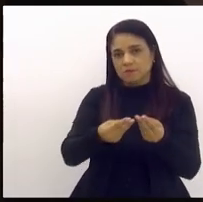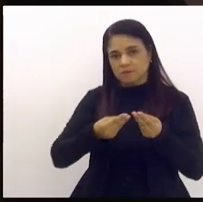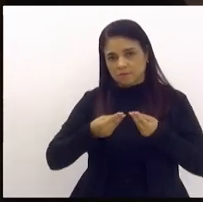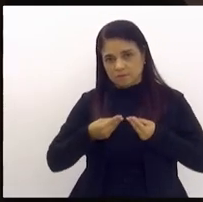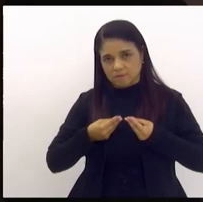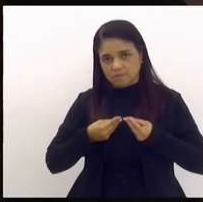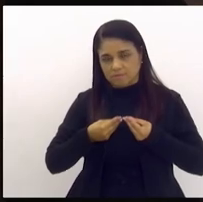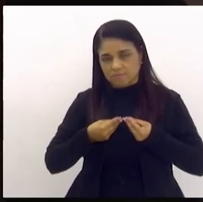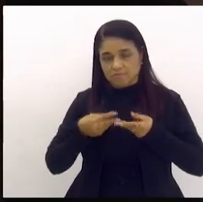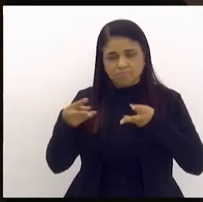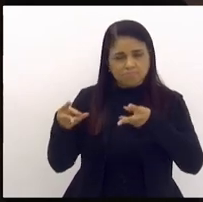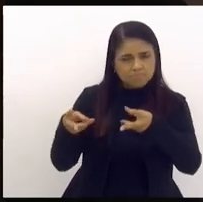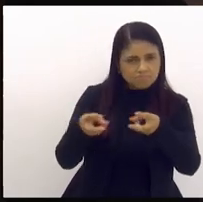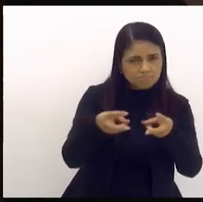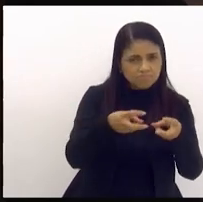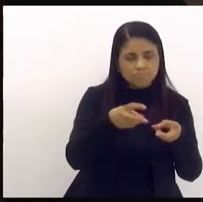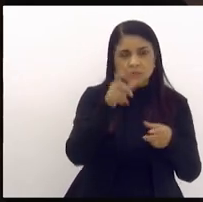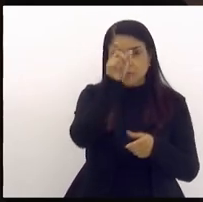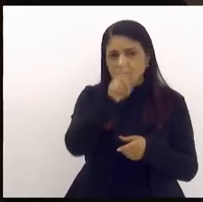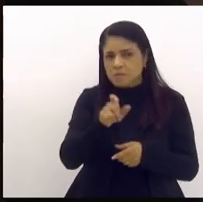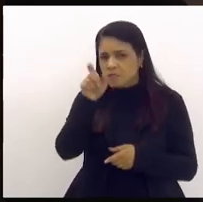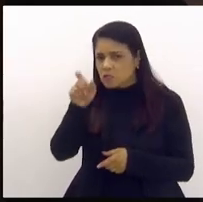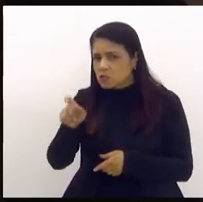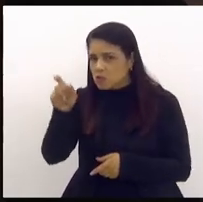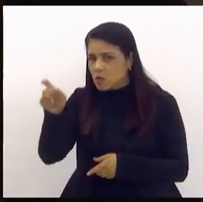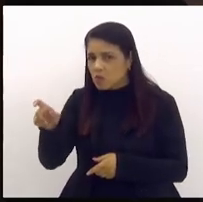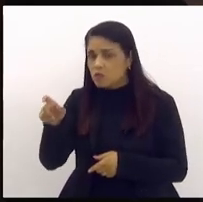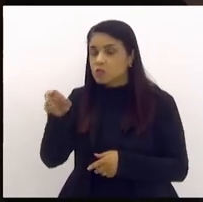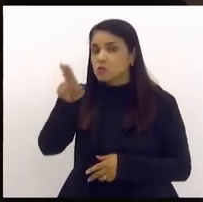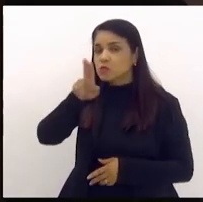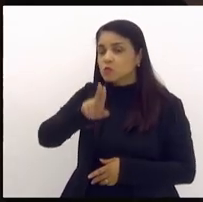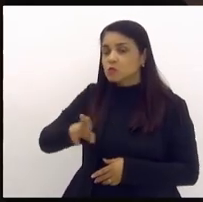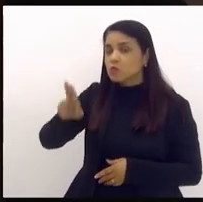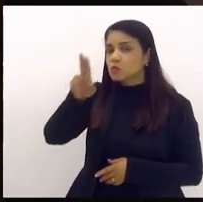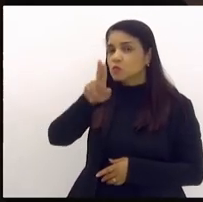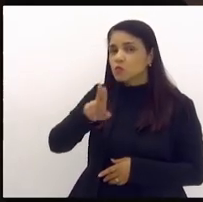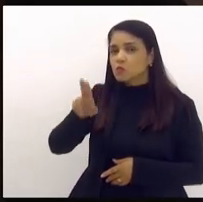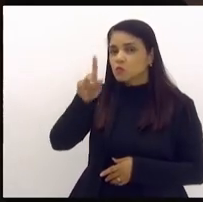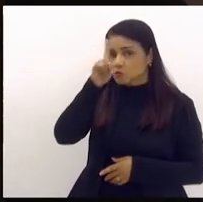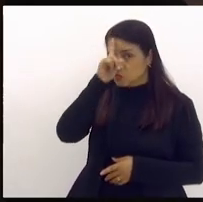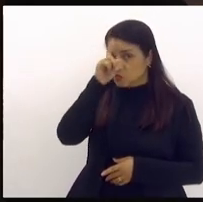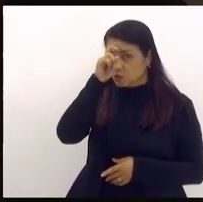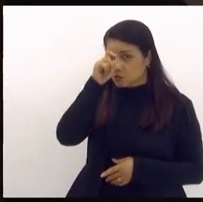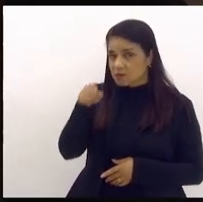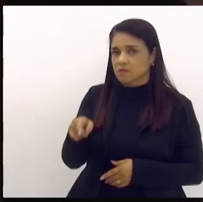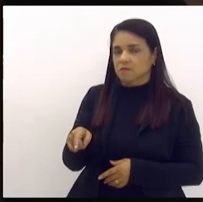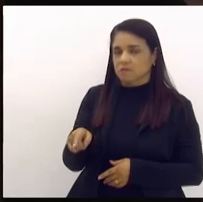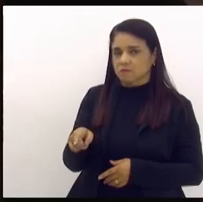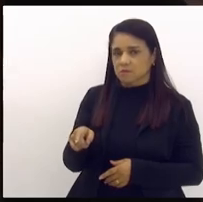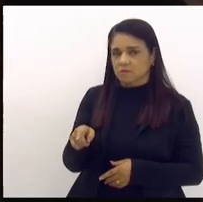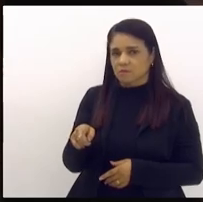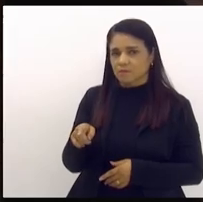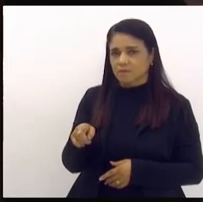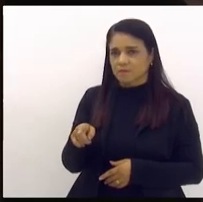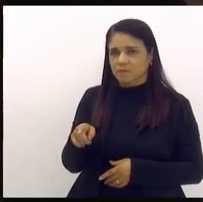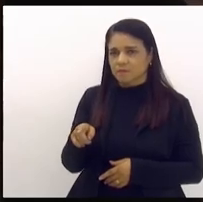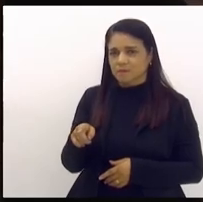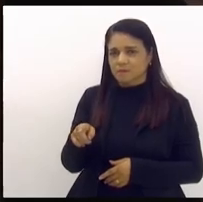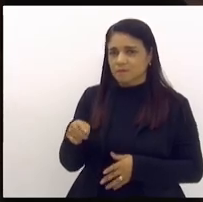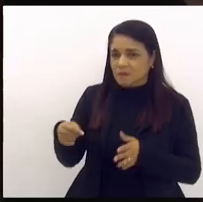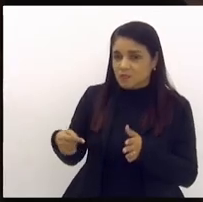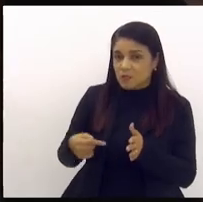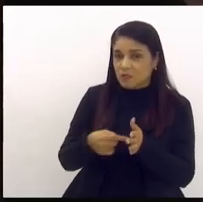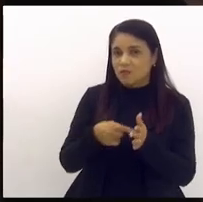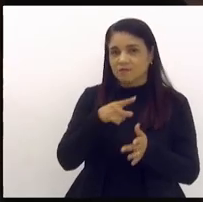a percepção de muitas pessoas ali que utilizam daquele hospital sobre os casos que